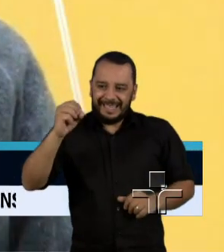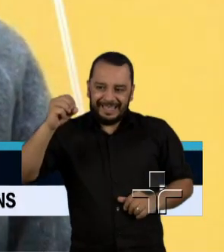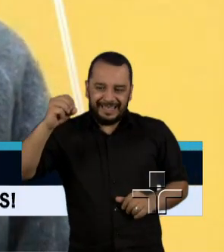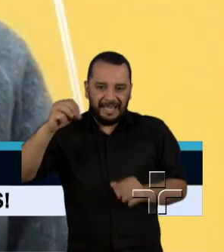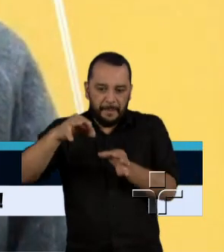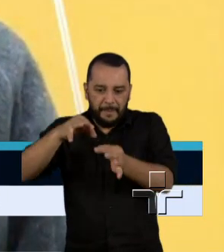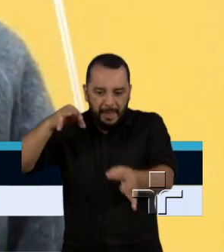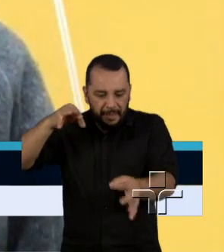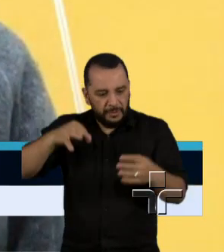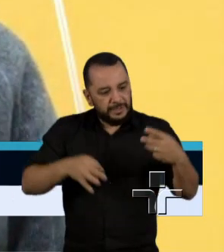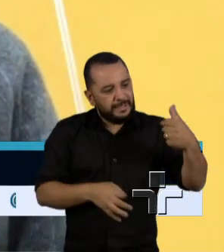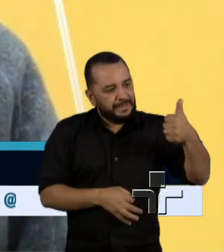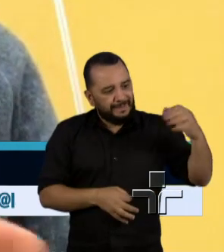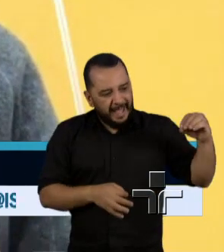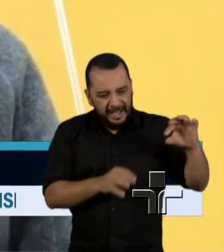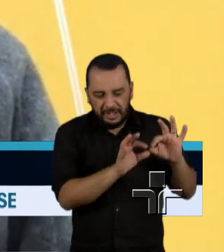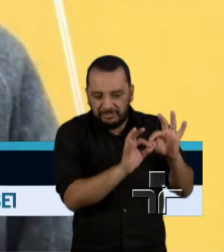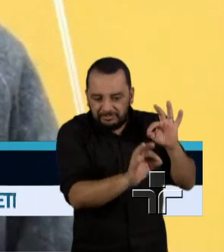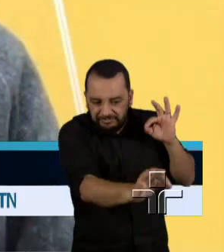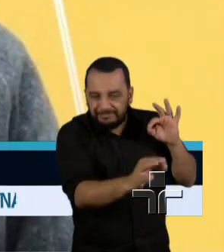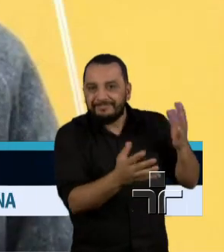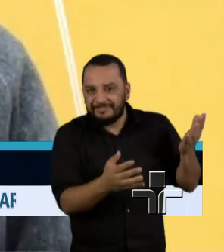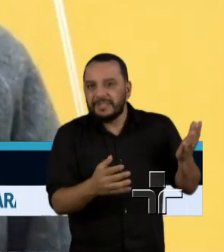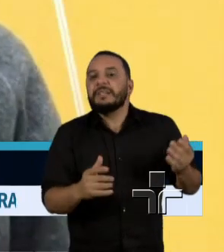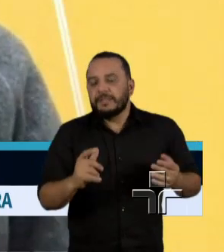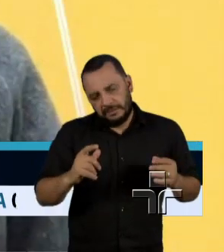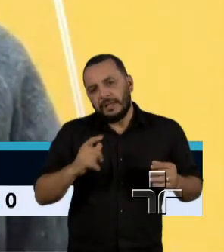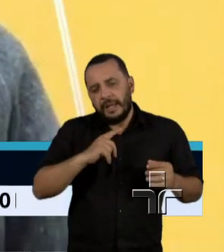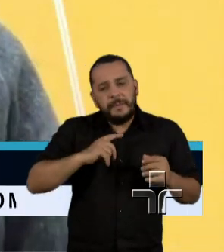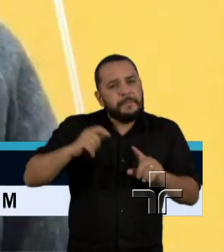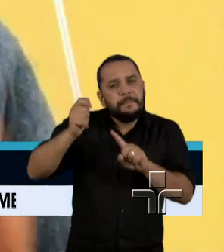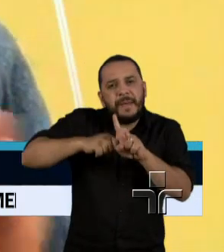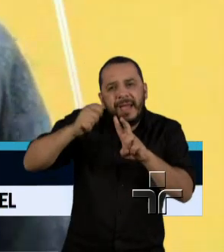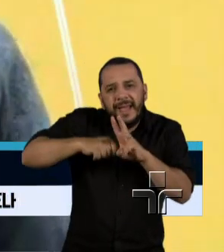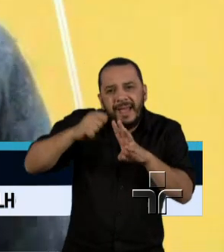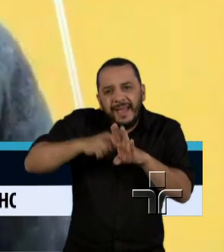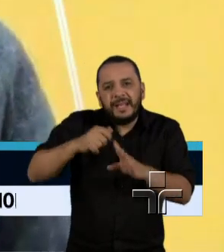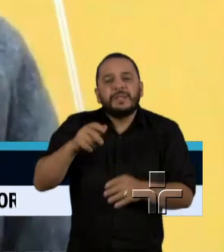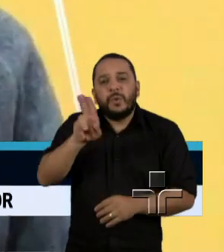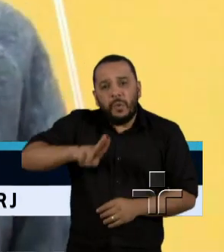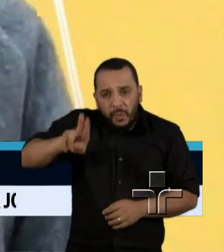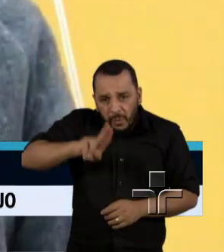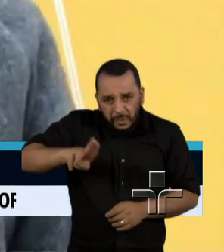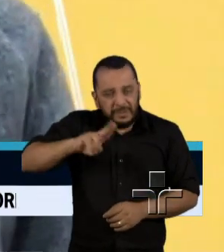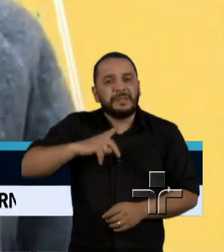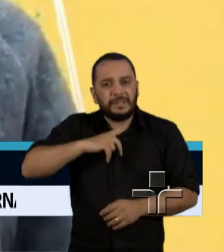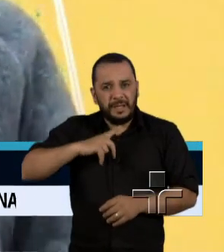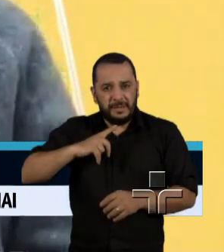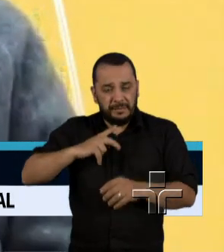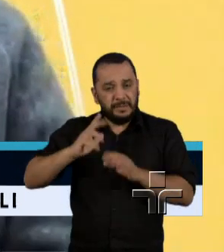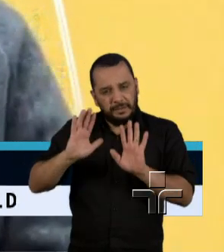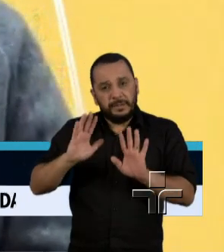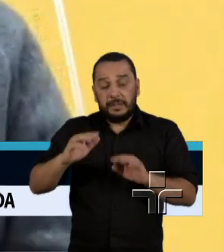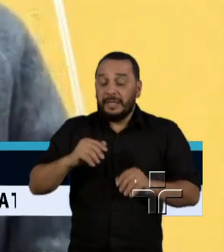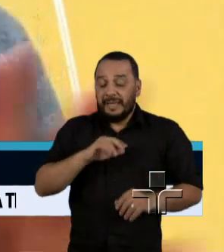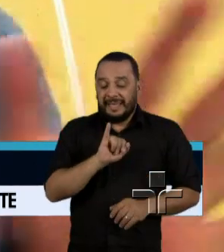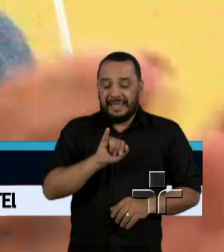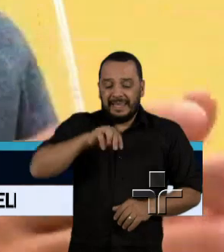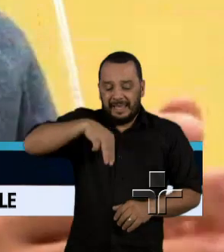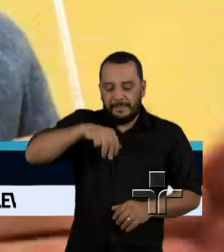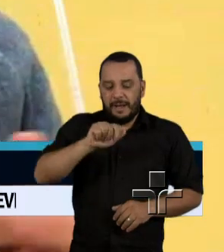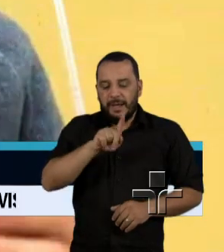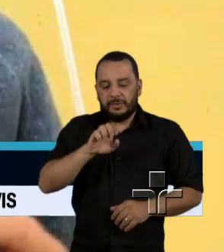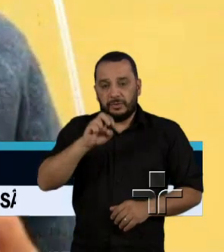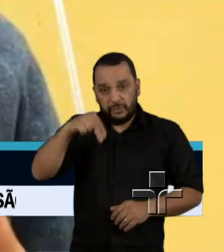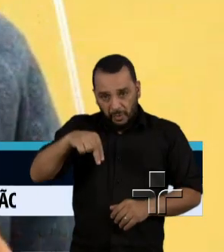acompanha mensalmente as mudanças que houve no desmatamento. Então, a diferença principal entre o sistema do Amazon, por exemplo, o